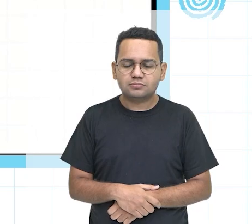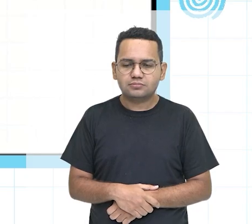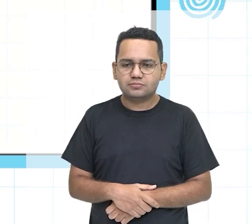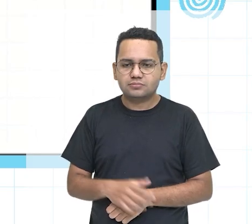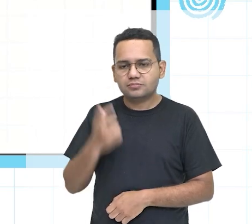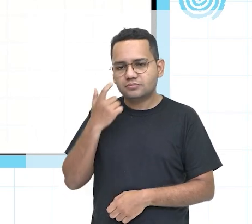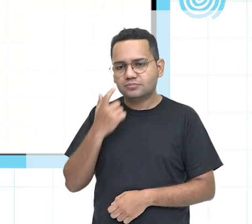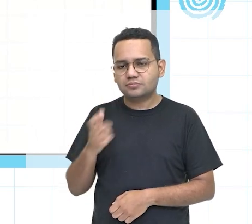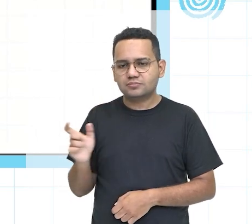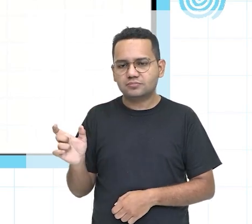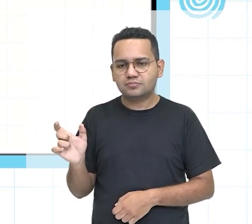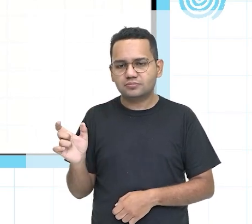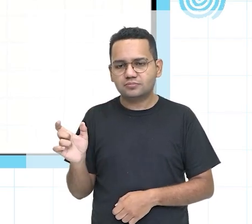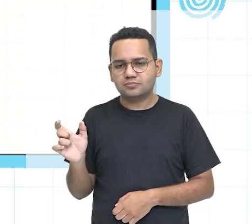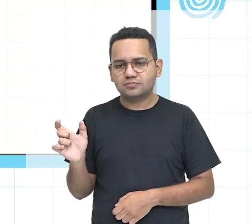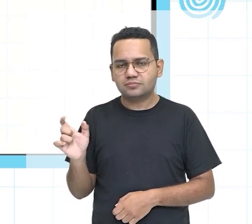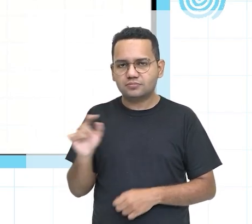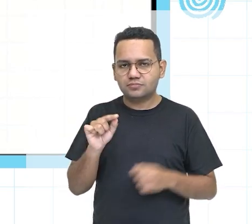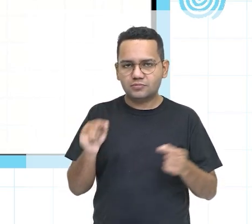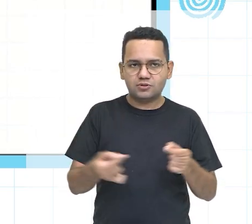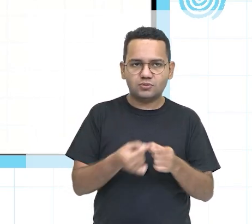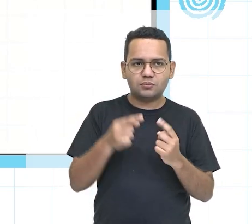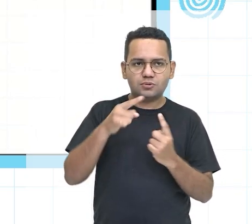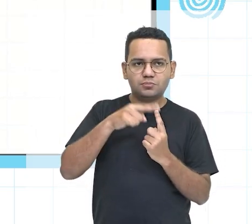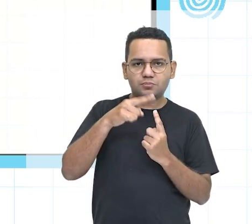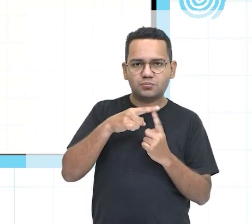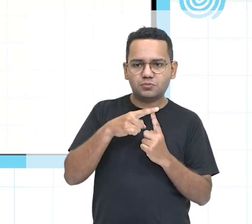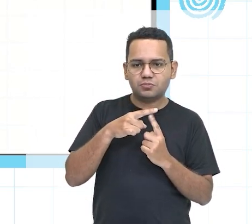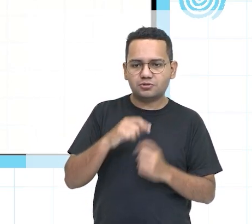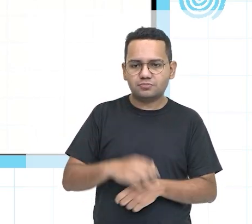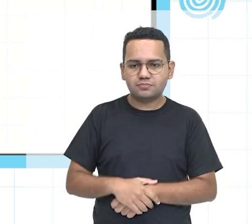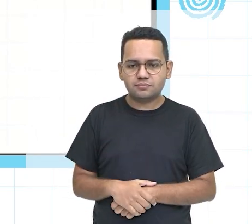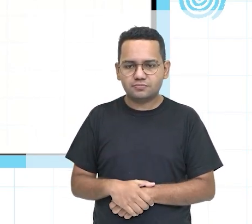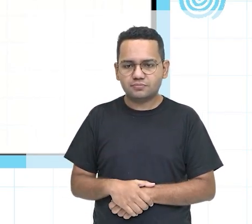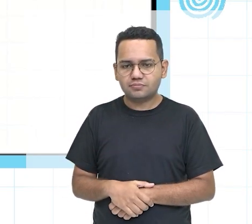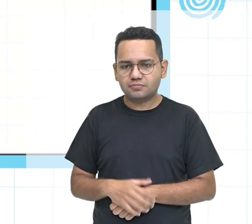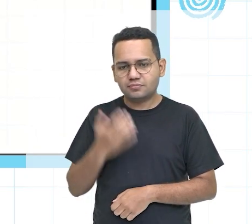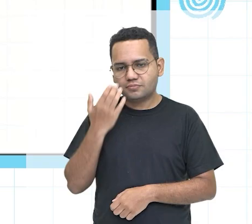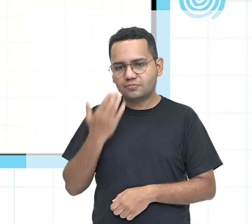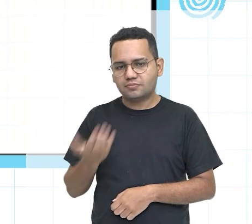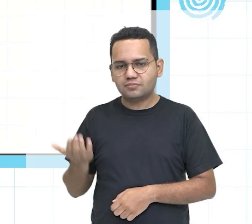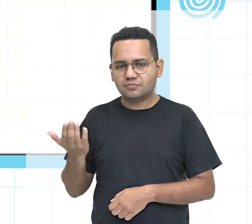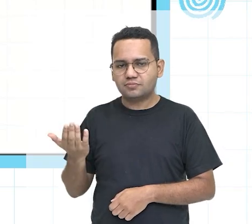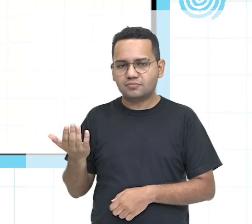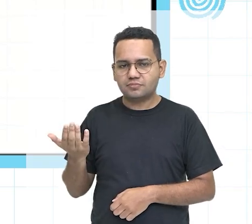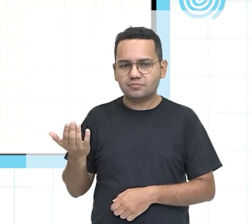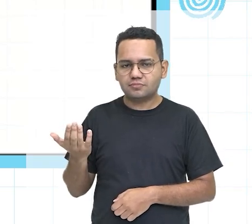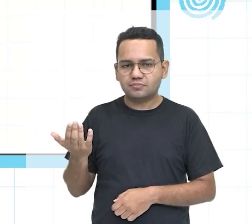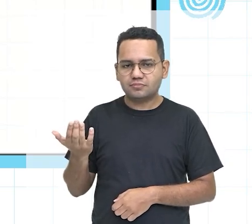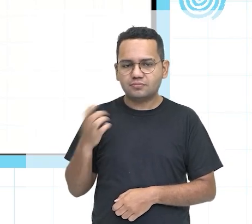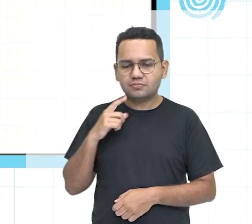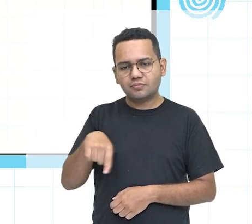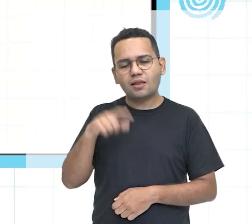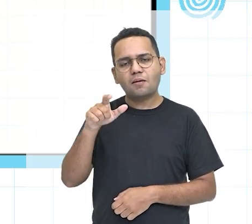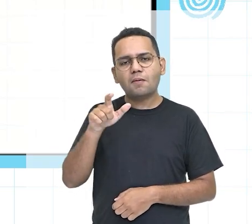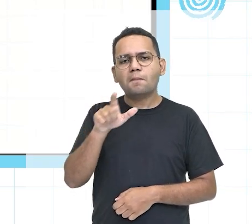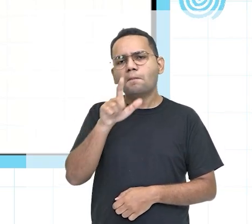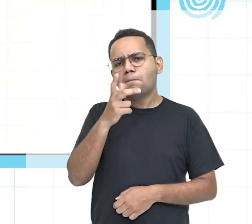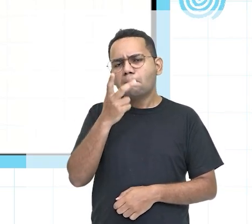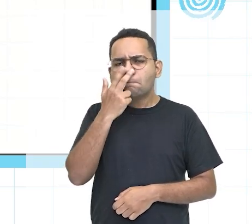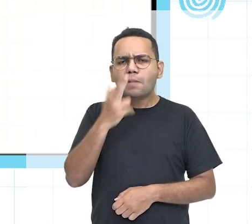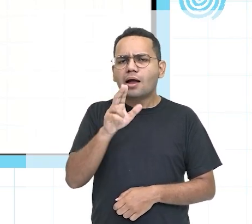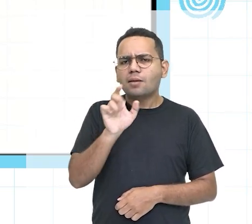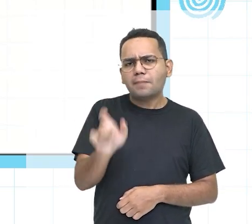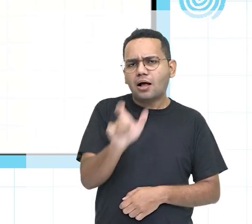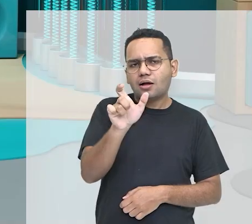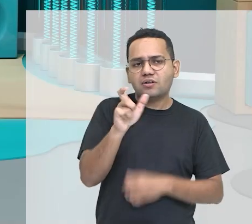colonies, colônias, assim como cultural, uma palavra cognata, certo? Então nós temos